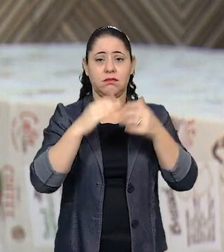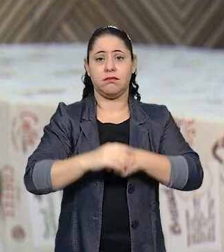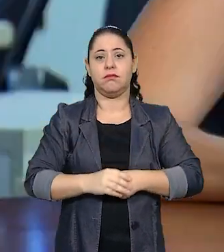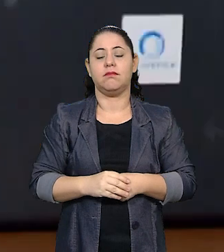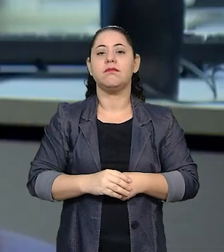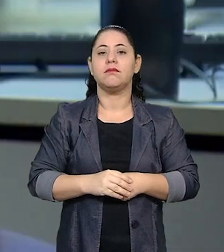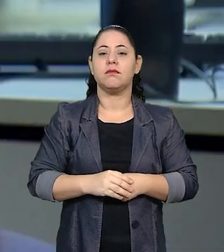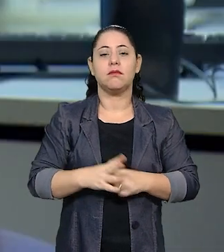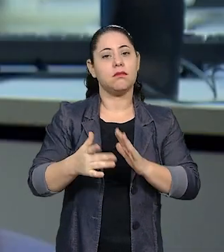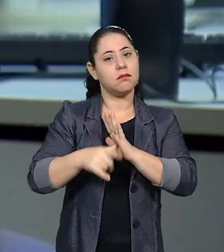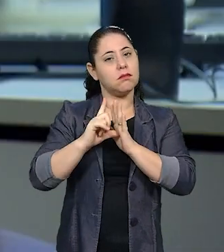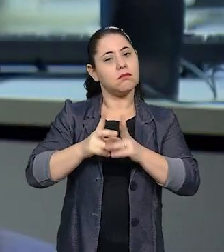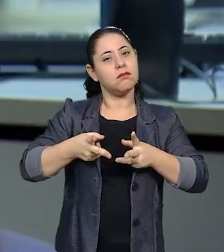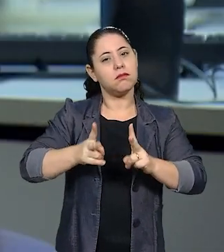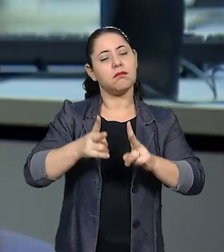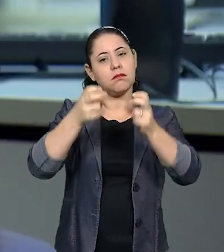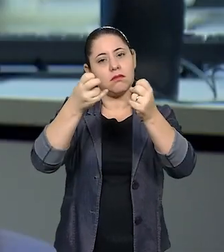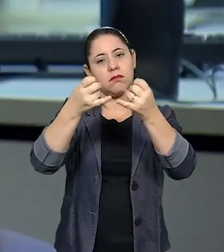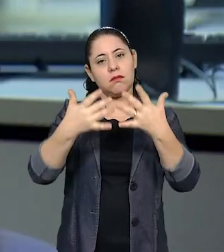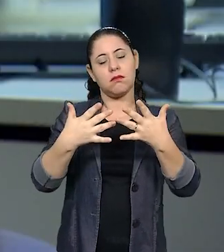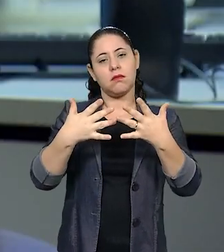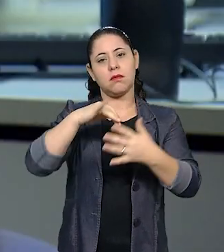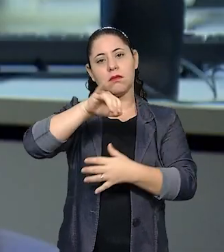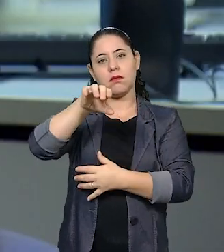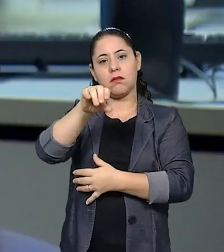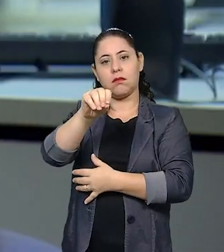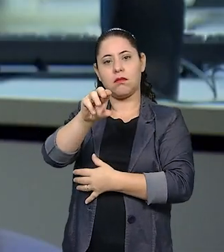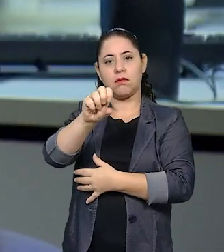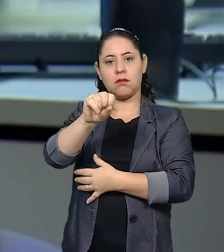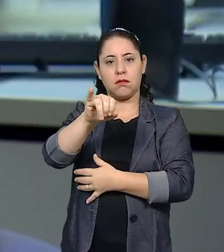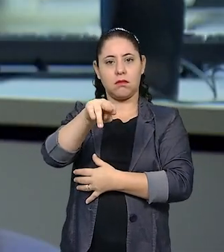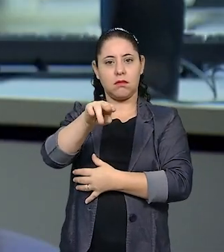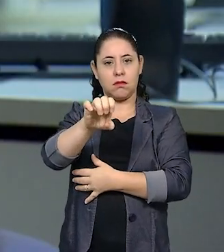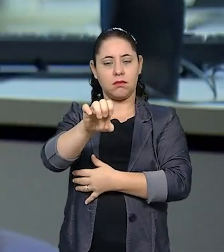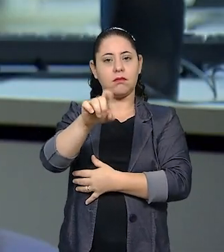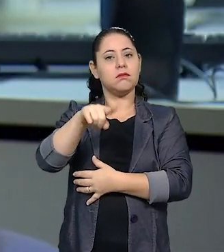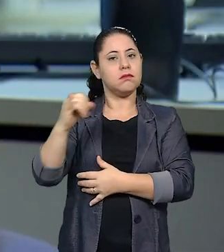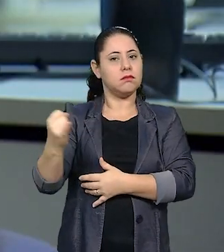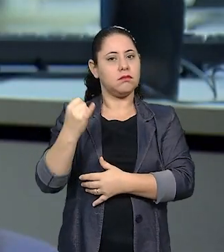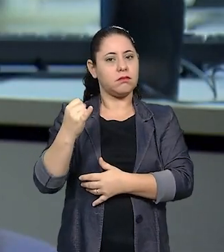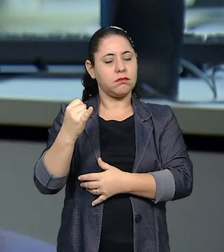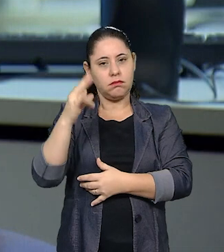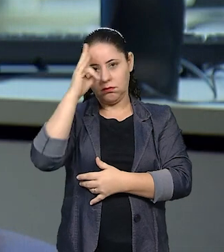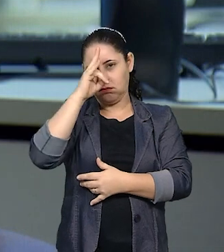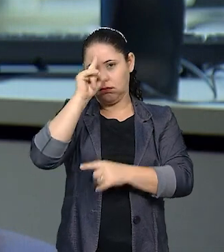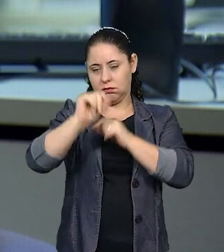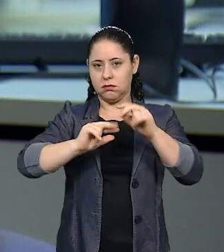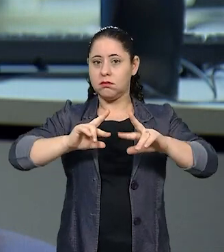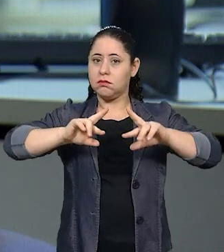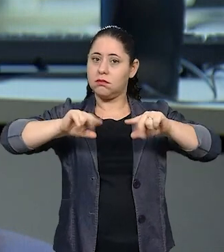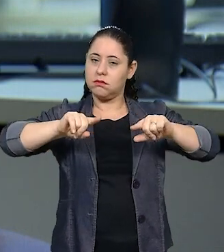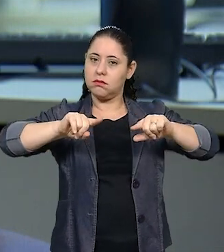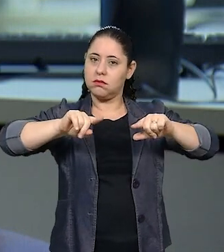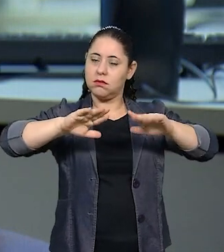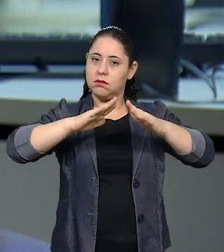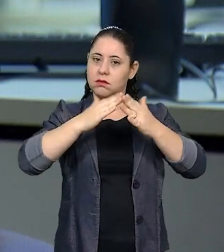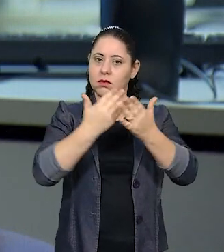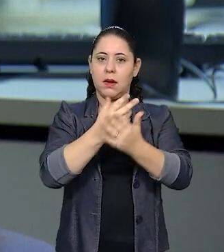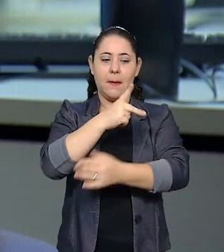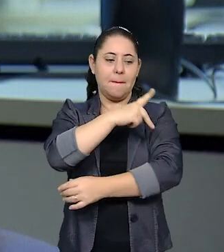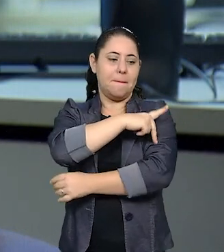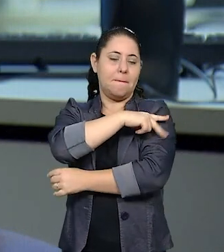assim, ainda que pagando? Ainda tem que pagar para poder trabalhar atormentada, entendeu? Antes da gente continuar